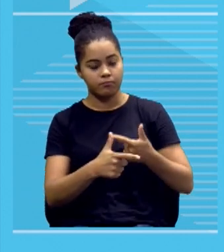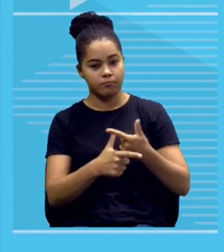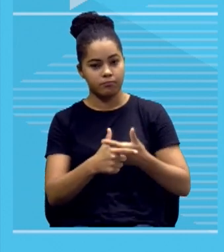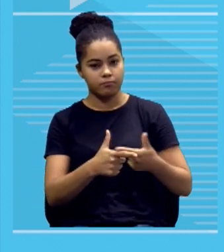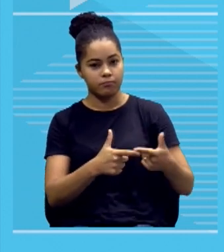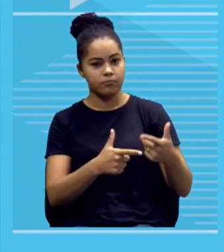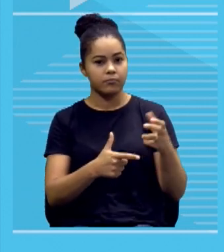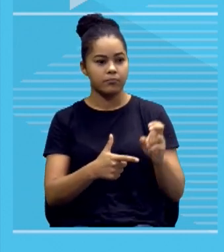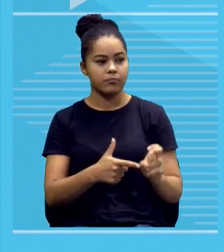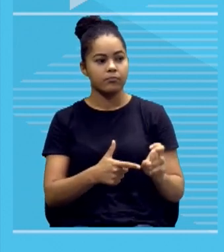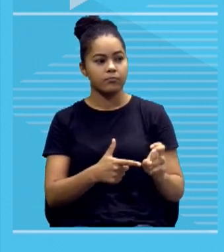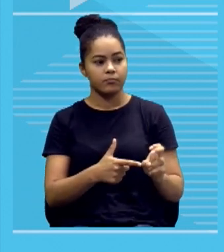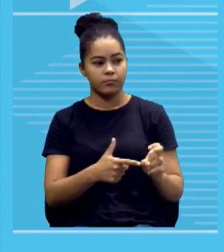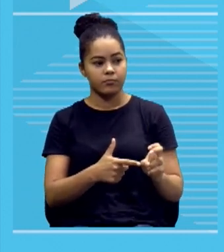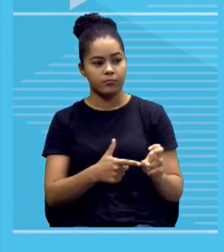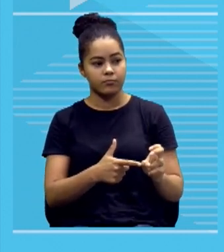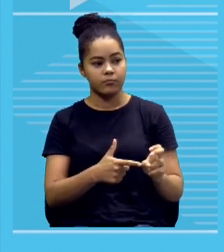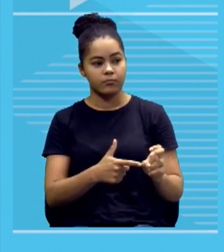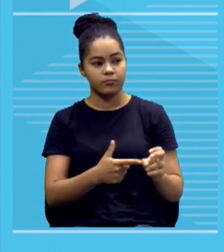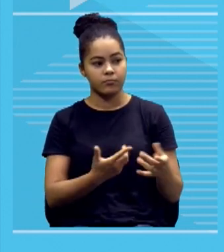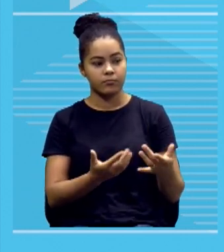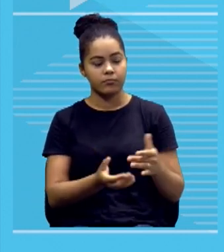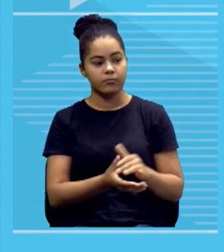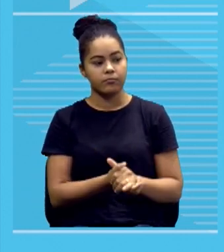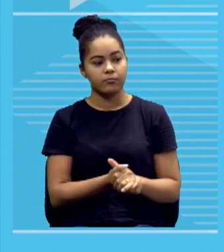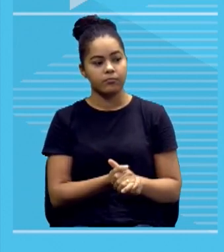5, que daria um total de